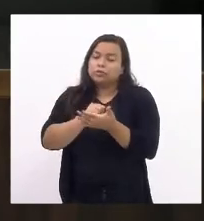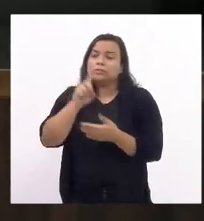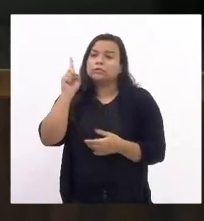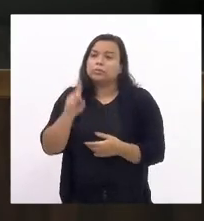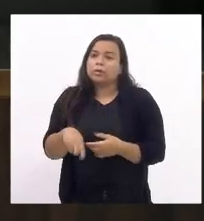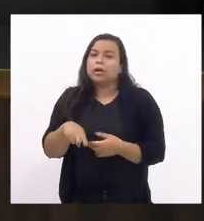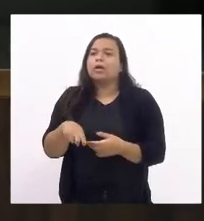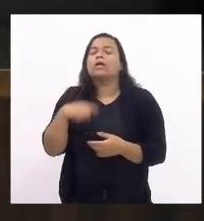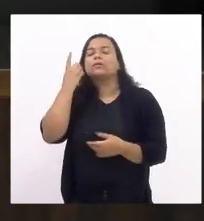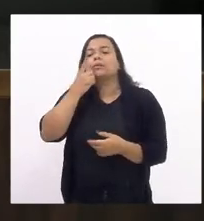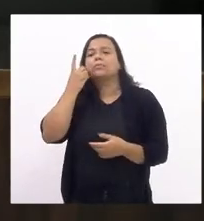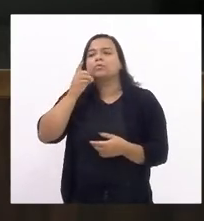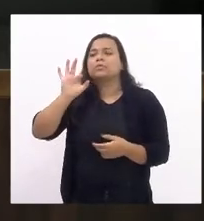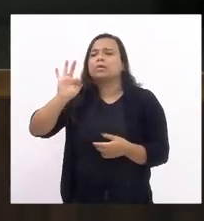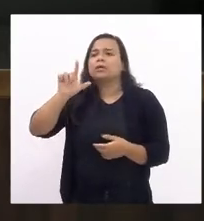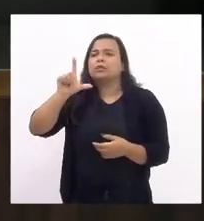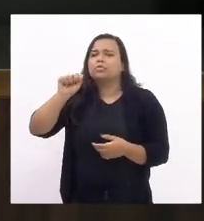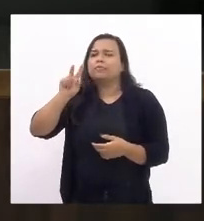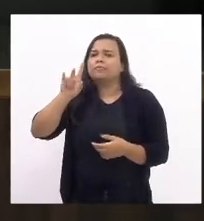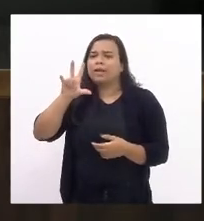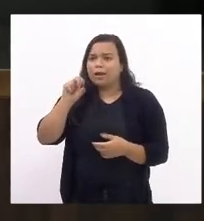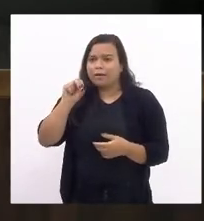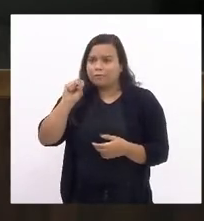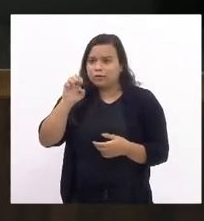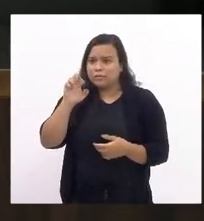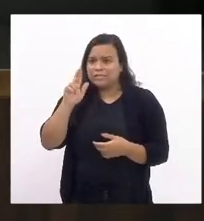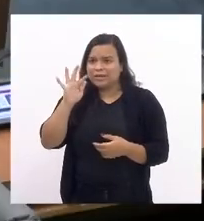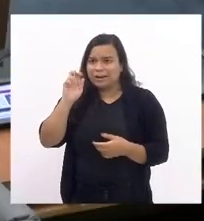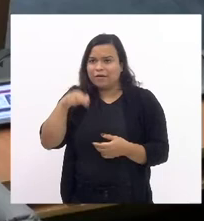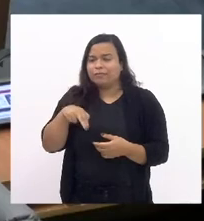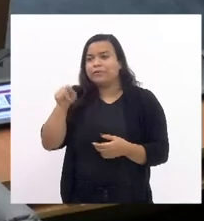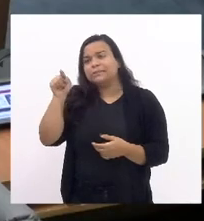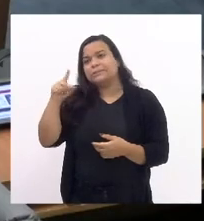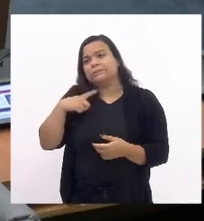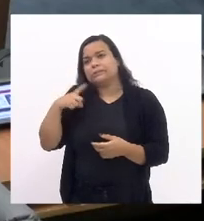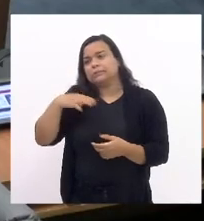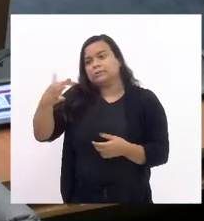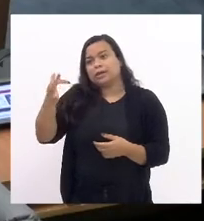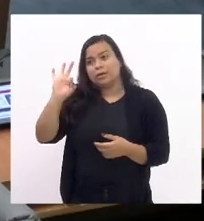deputado Flávio Serafini. Vossa Excelência dispõe de 10 minutos.